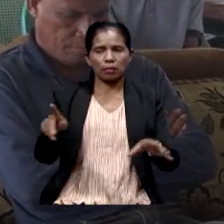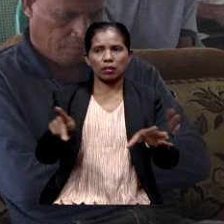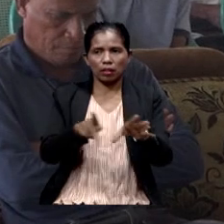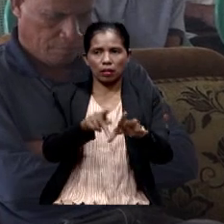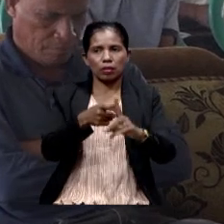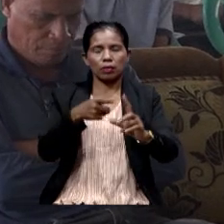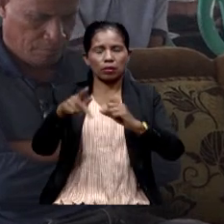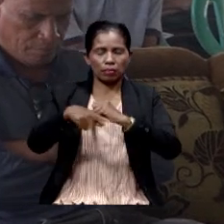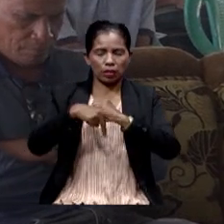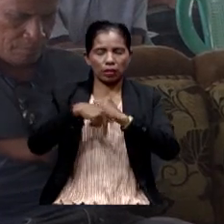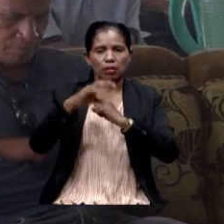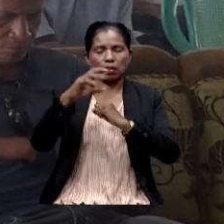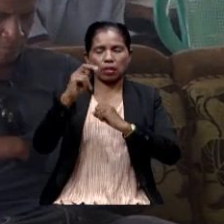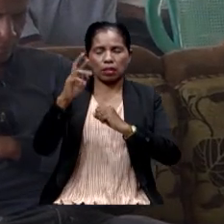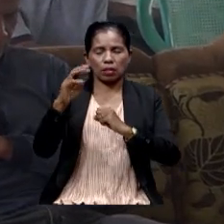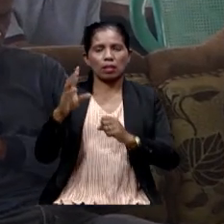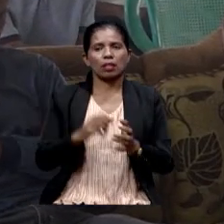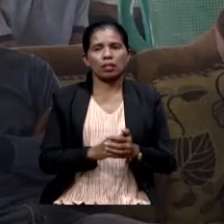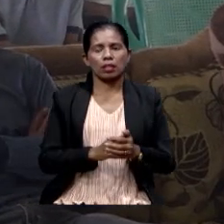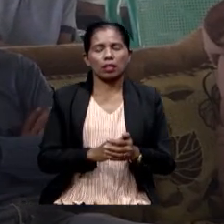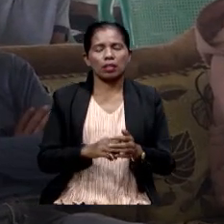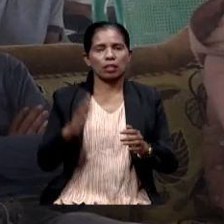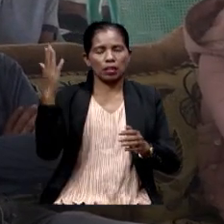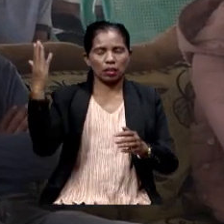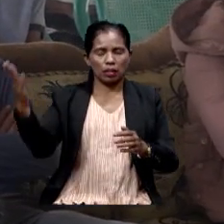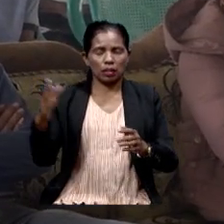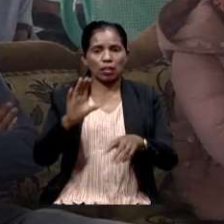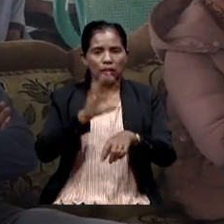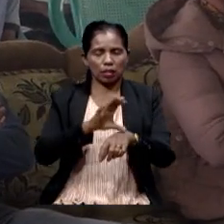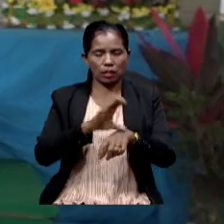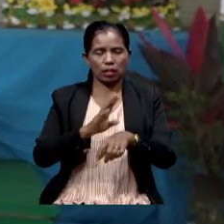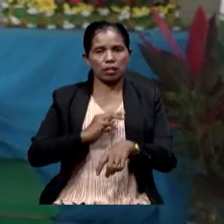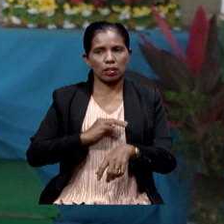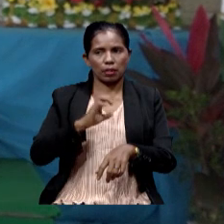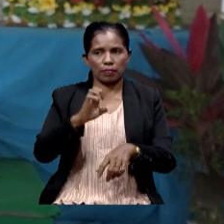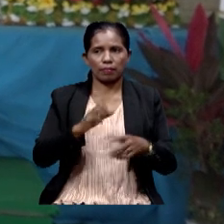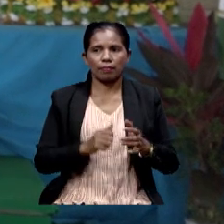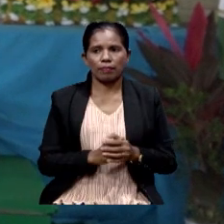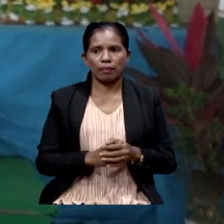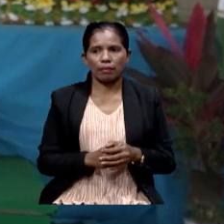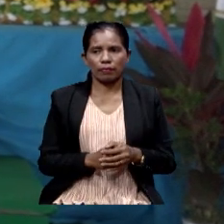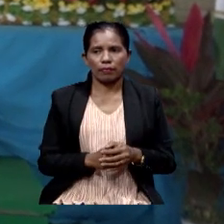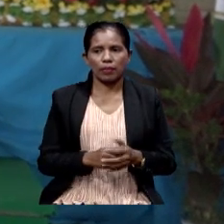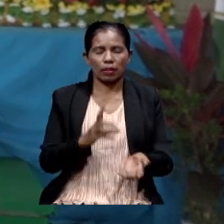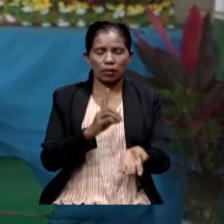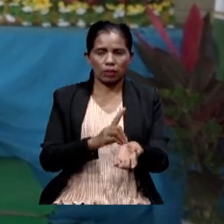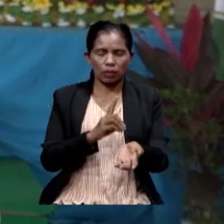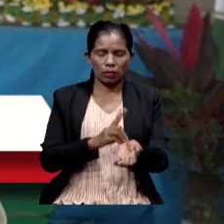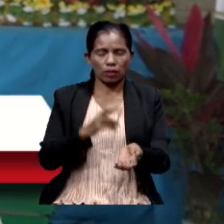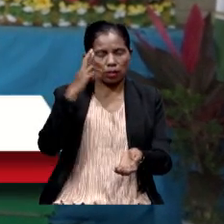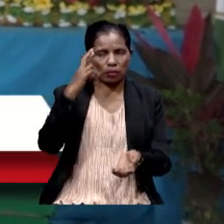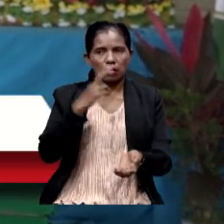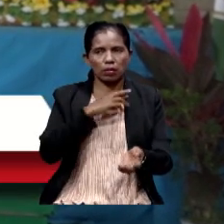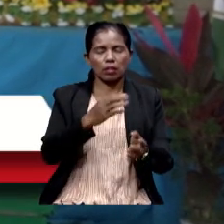se Partido CNRT, domingo semana liuba e a salão paroquial Salme. Dr. Zé Ramos Horta, candidato